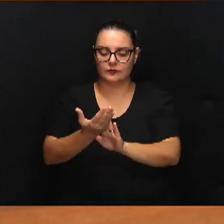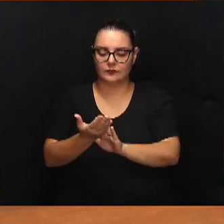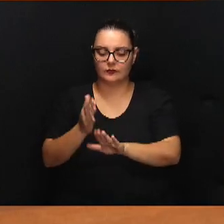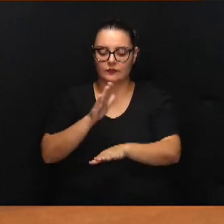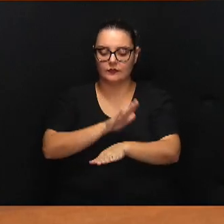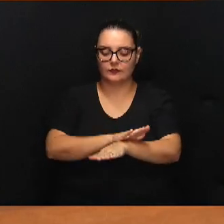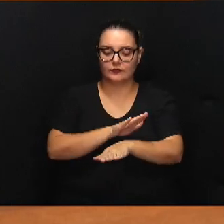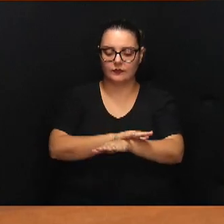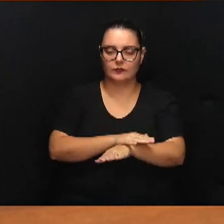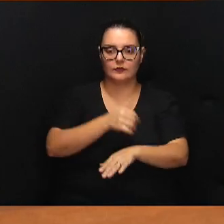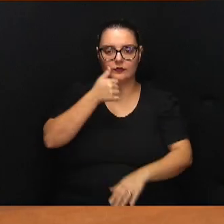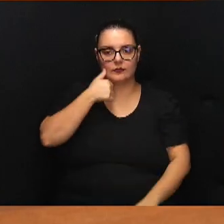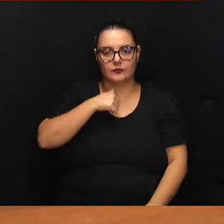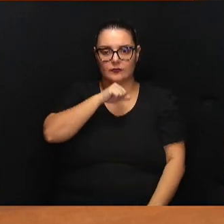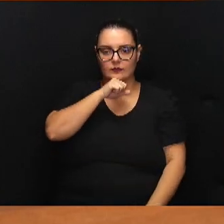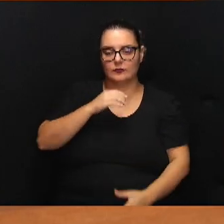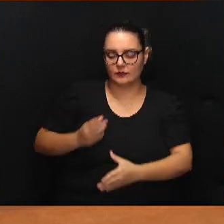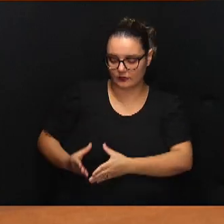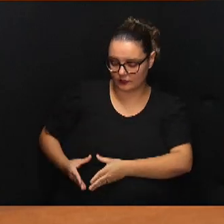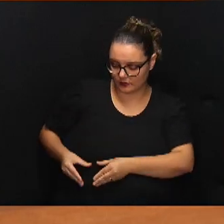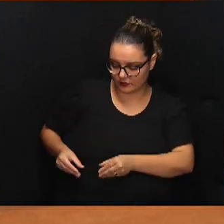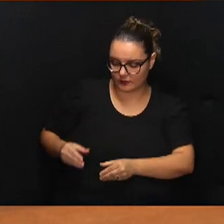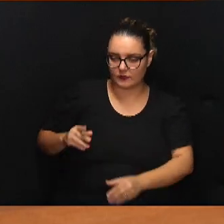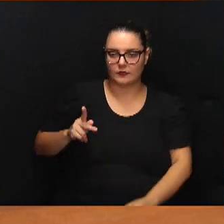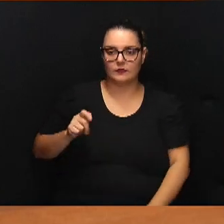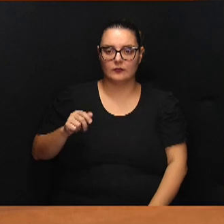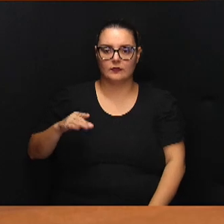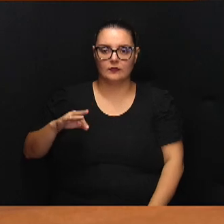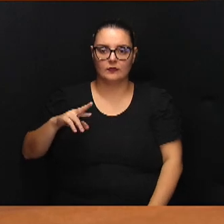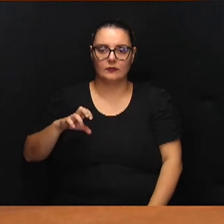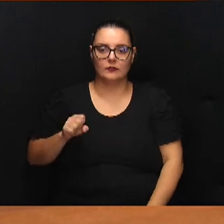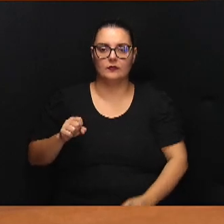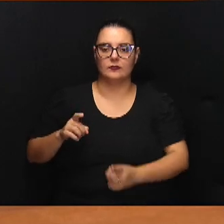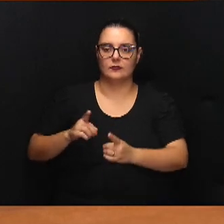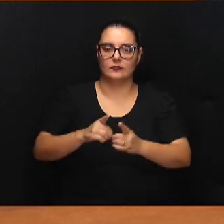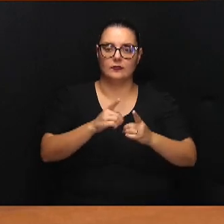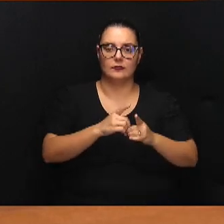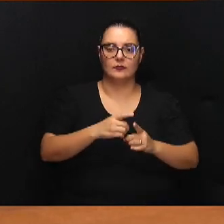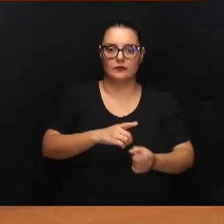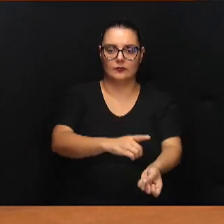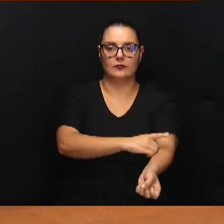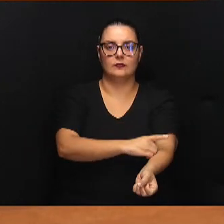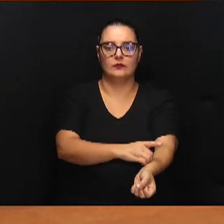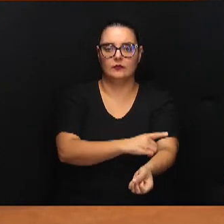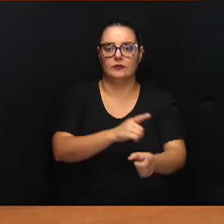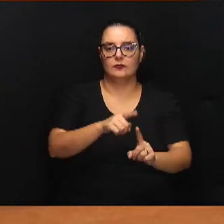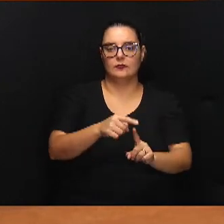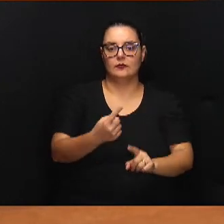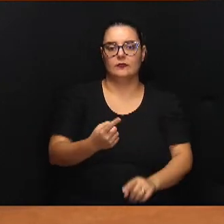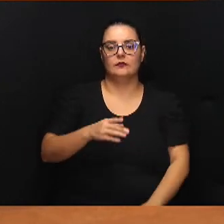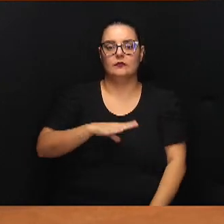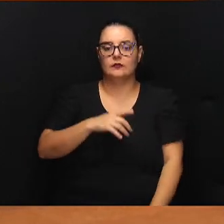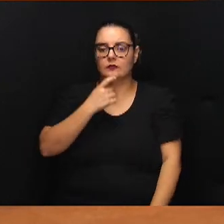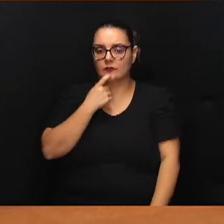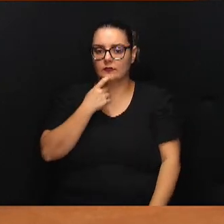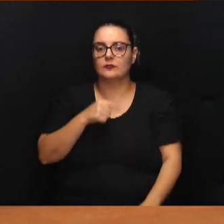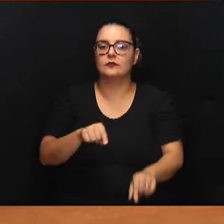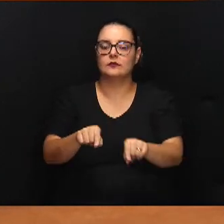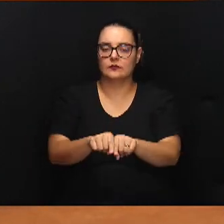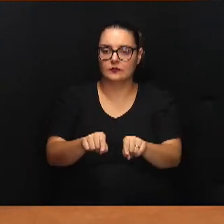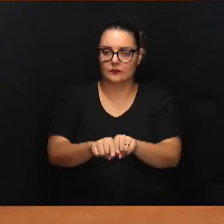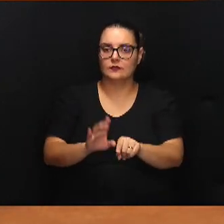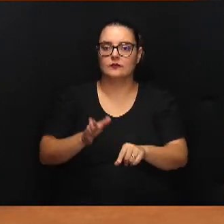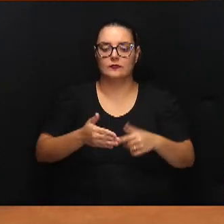auxílio à mãe pâncreas para atender as crianças com diabetes tipo 1 no município de Campinas. Então, também já